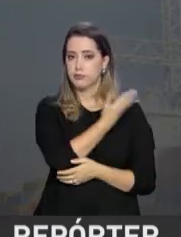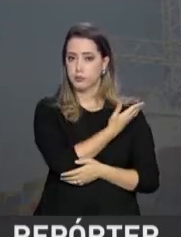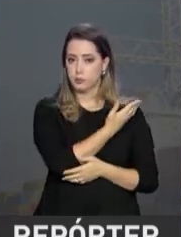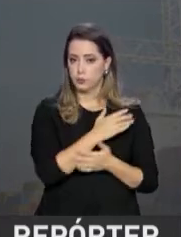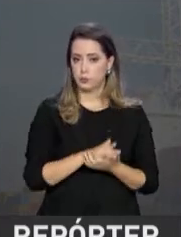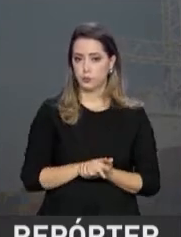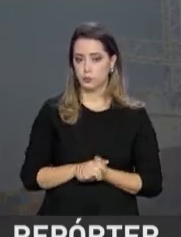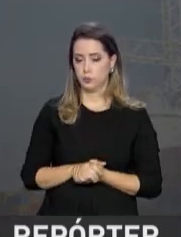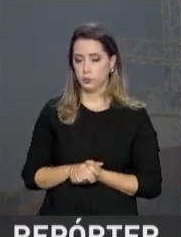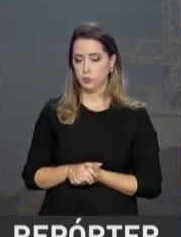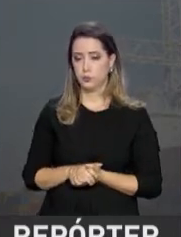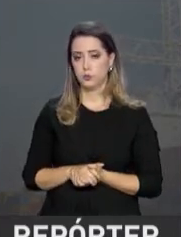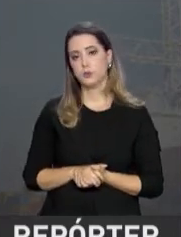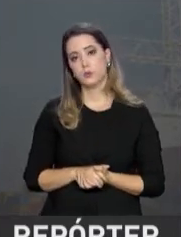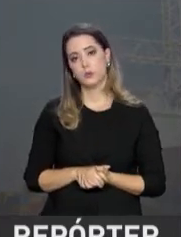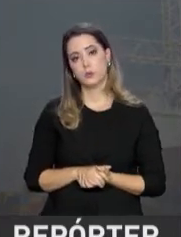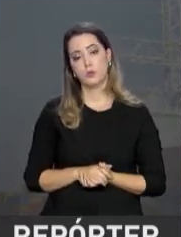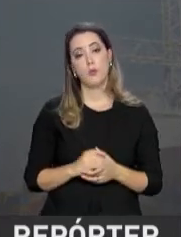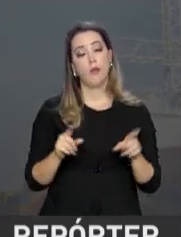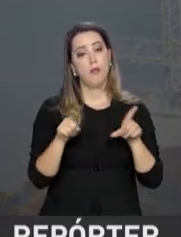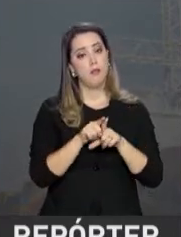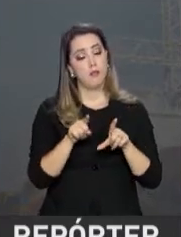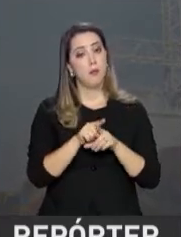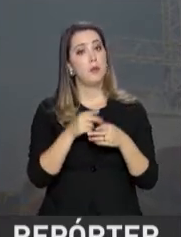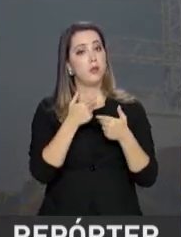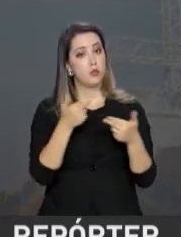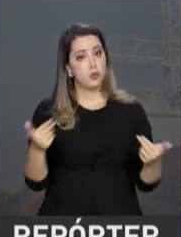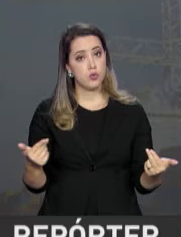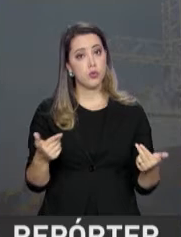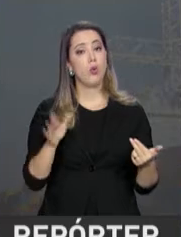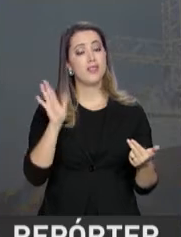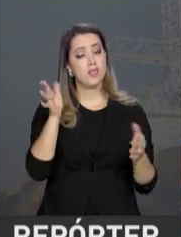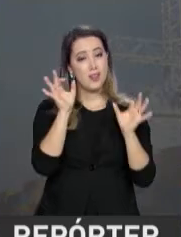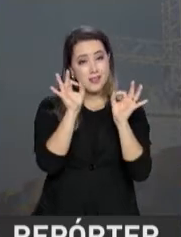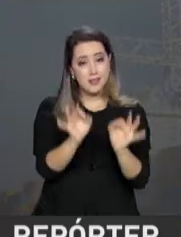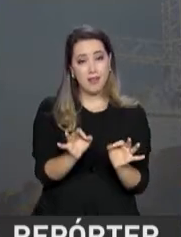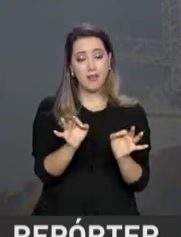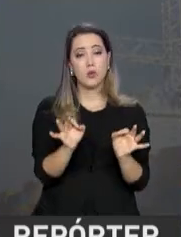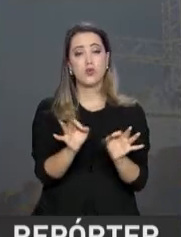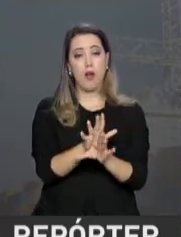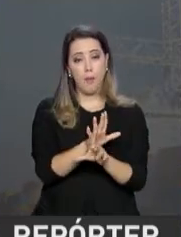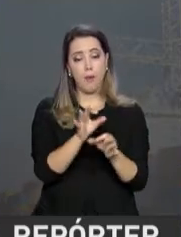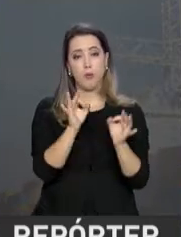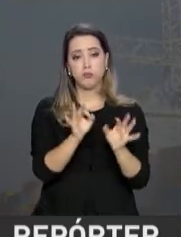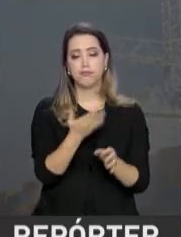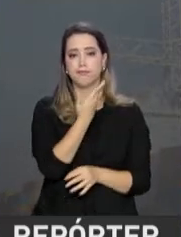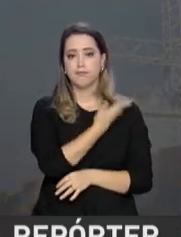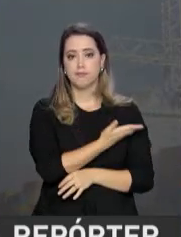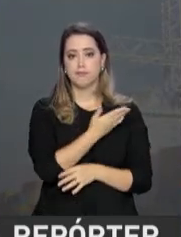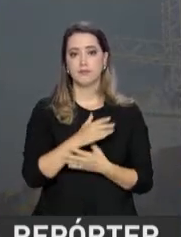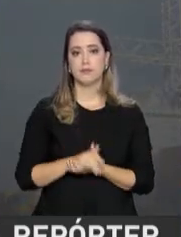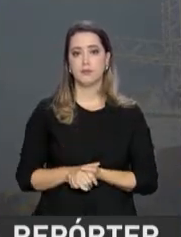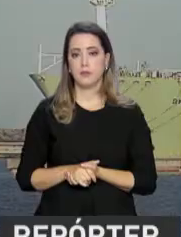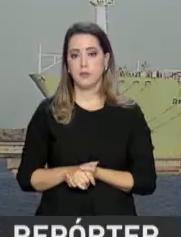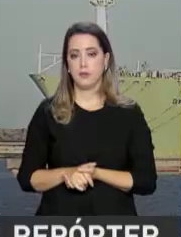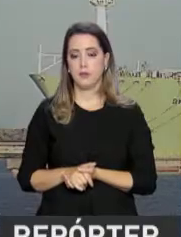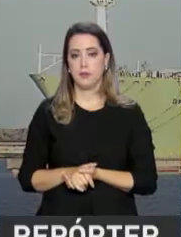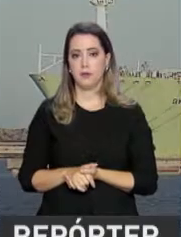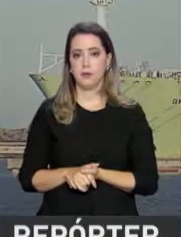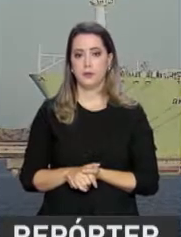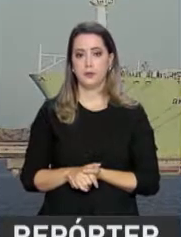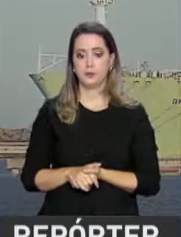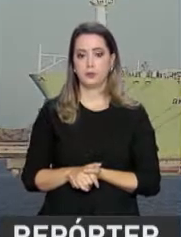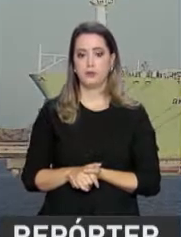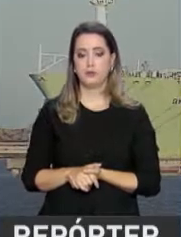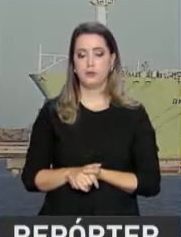celulose e ferro e madeira e no caso de industrializados tratores aviões e veículos as